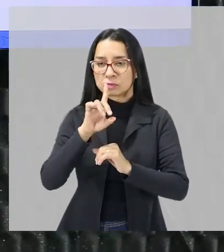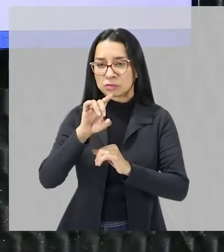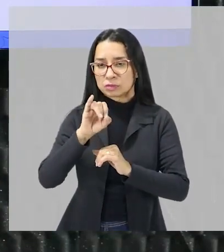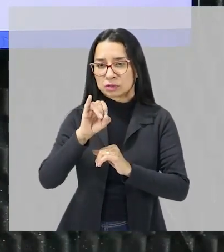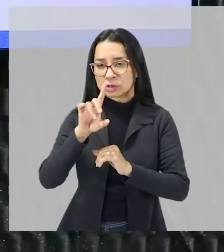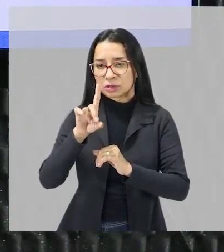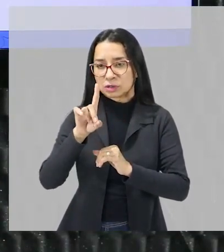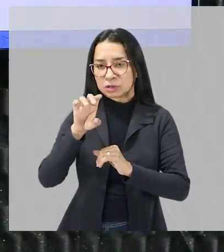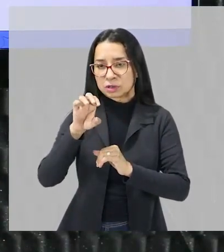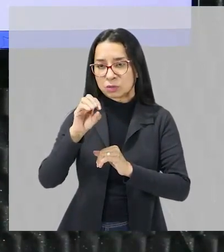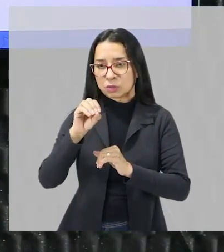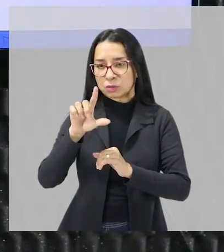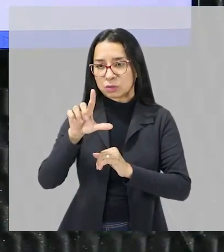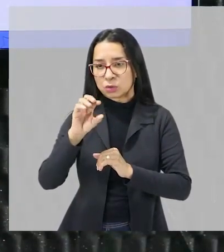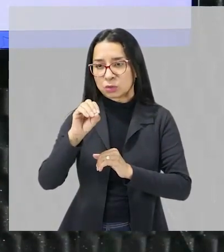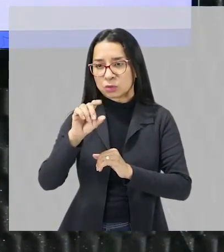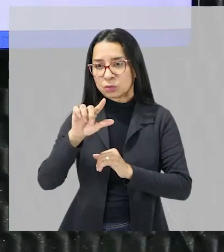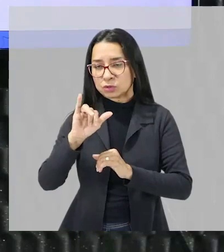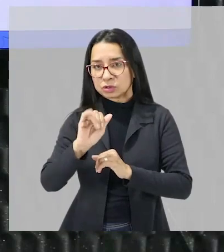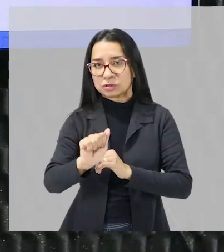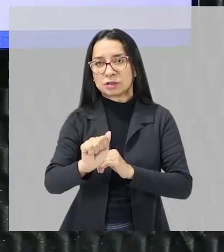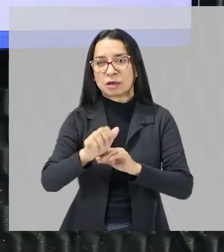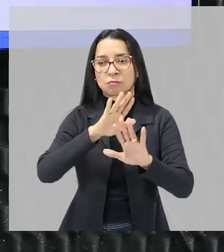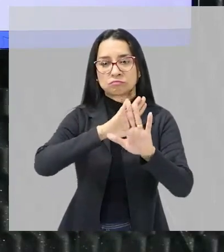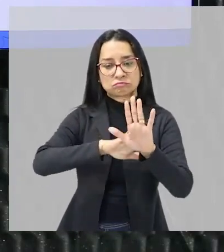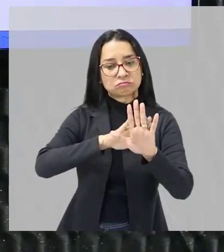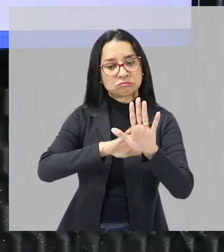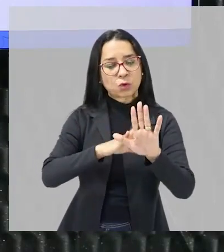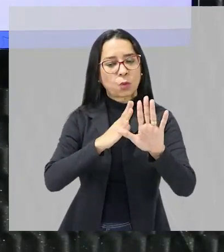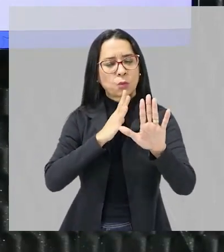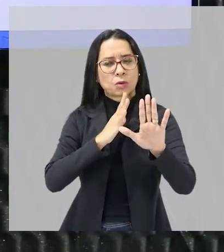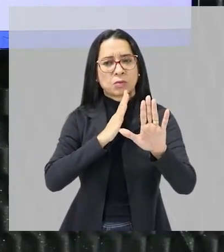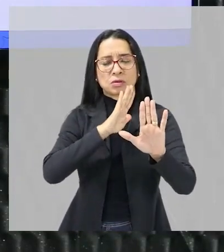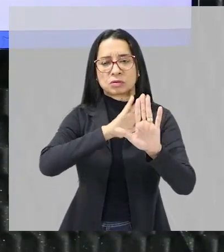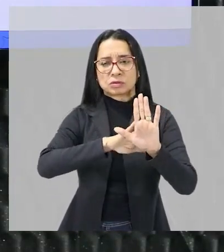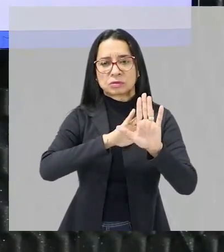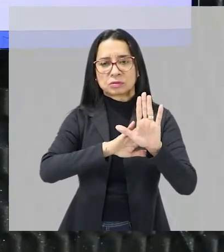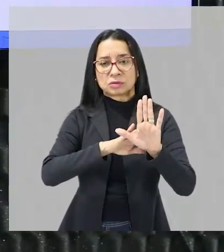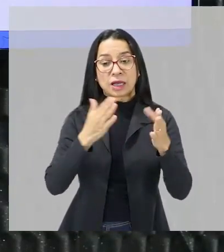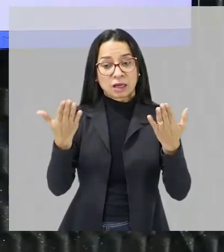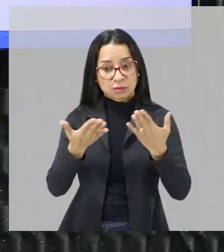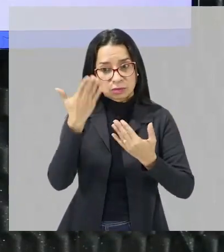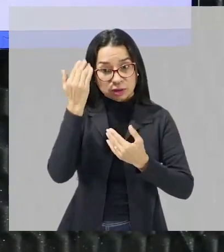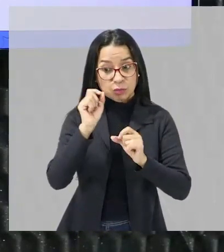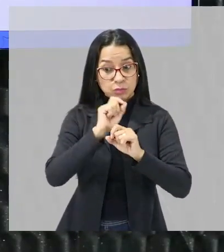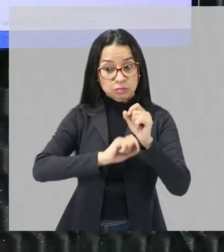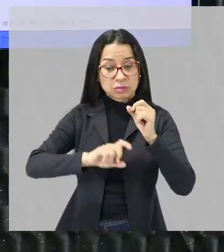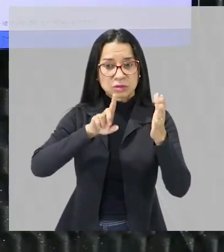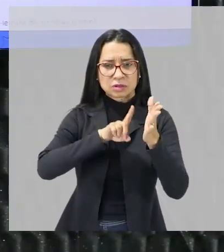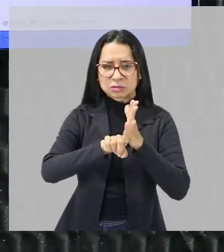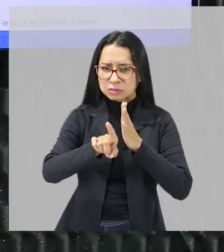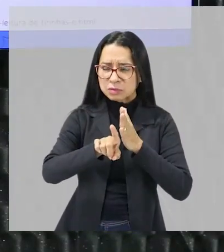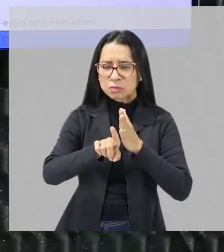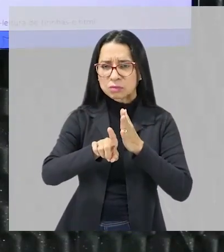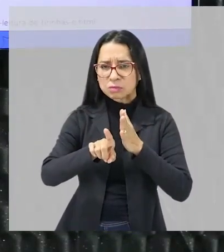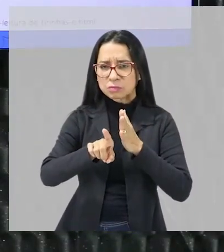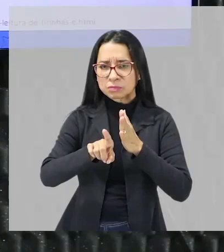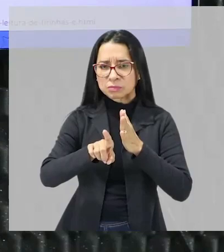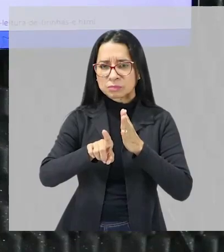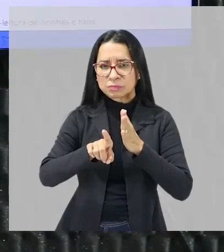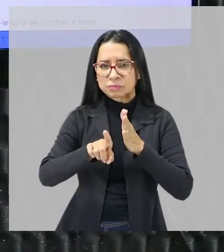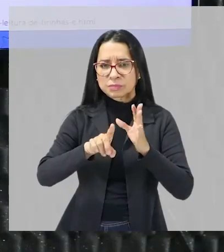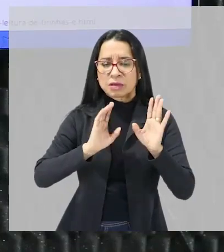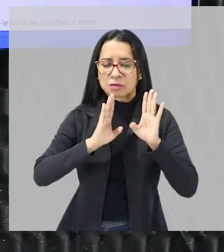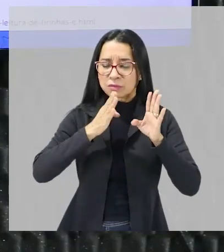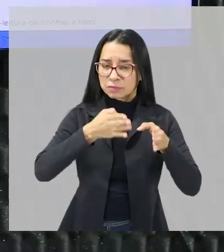que eu sei do que a questão se trata, eu vou voltar para ver a imagem. Vamos lá? Juntos? Tá aqui.